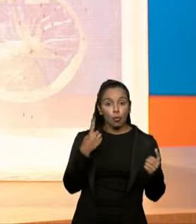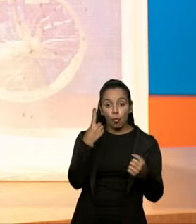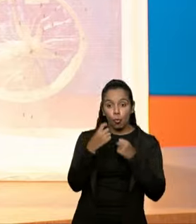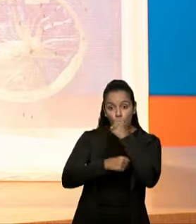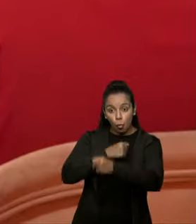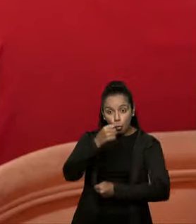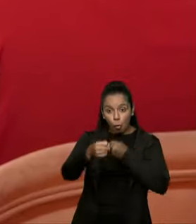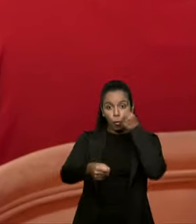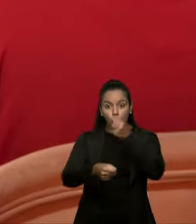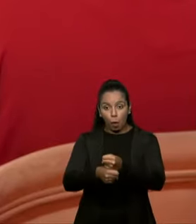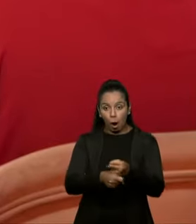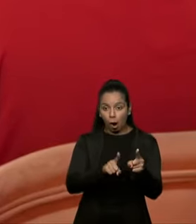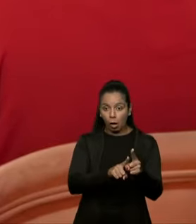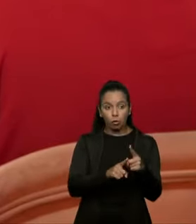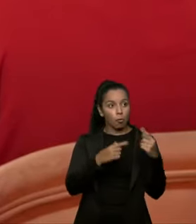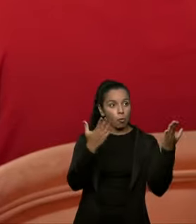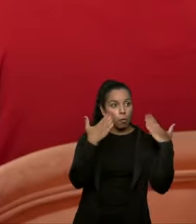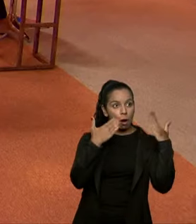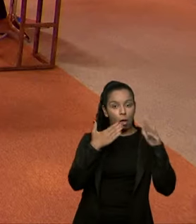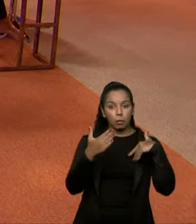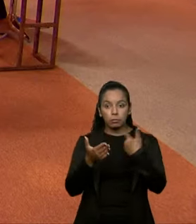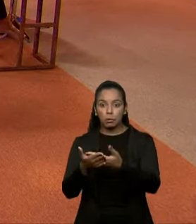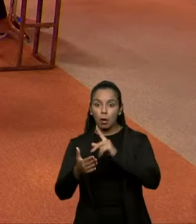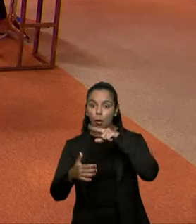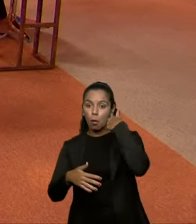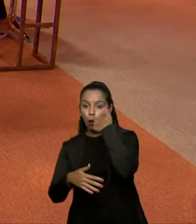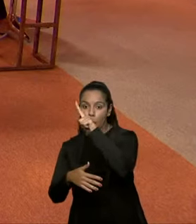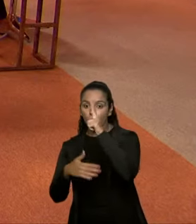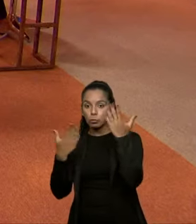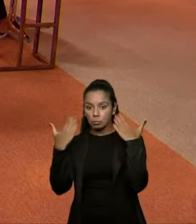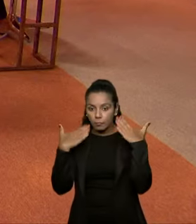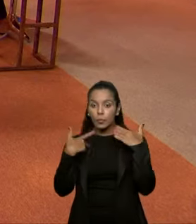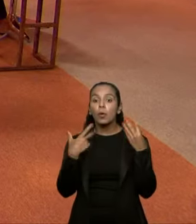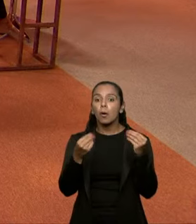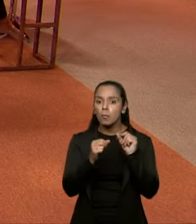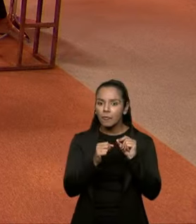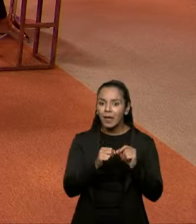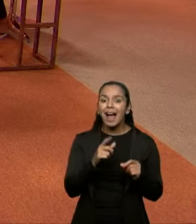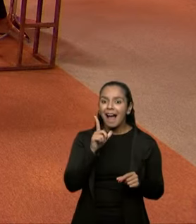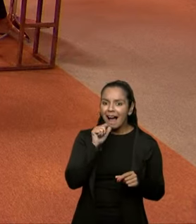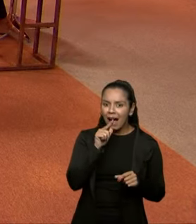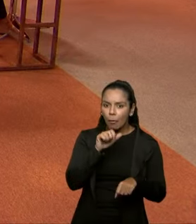Ai, então como danado, faz? Porque a gente só sabe que não é para deixar água parada. Isso, não é para deixar água